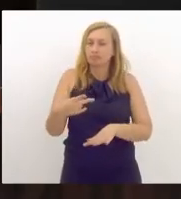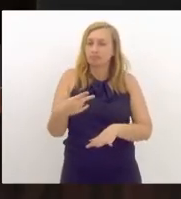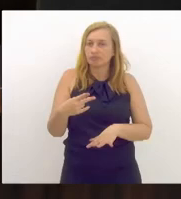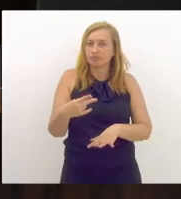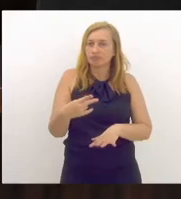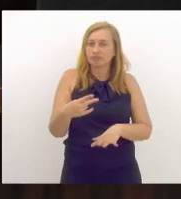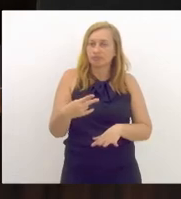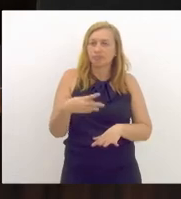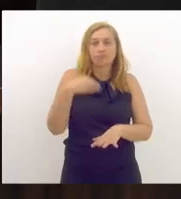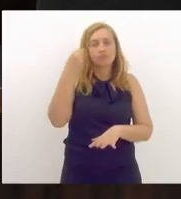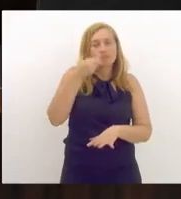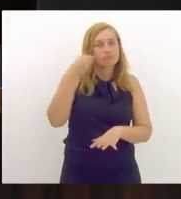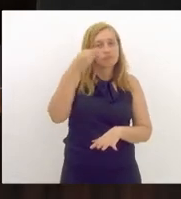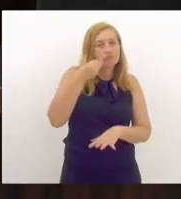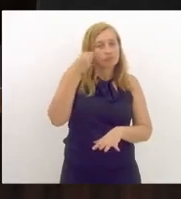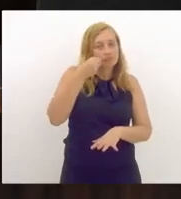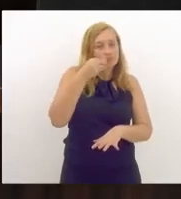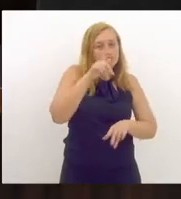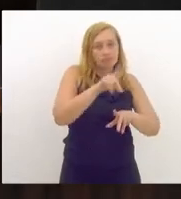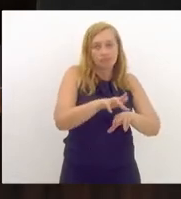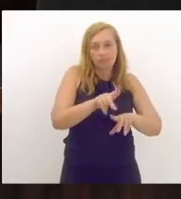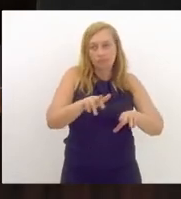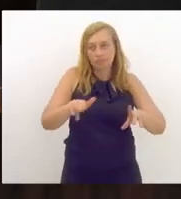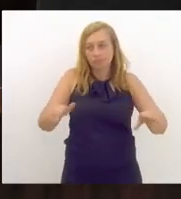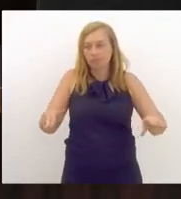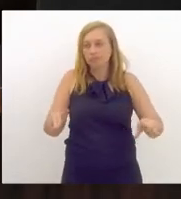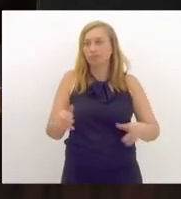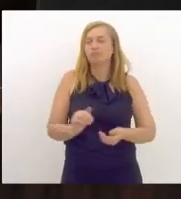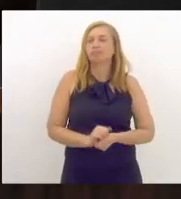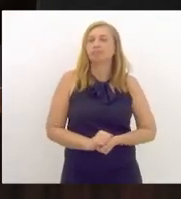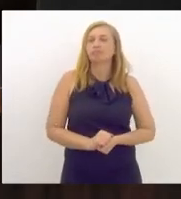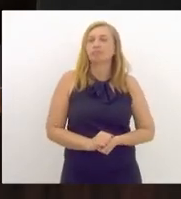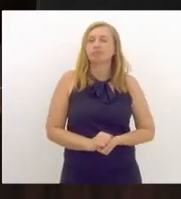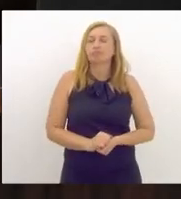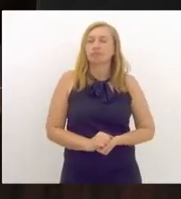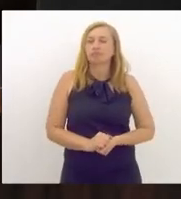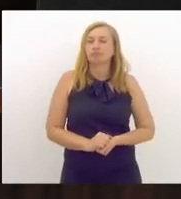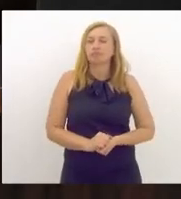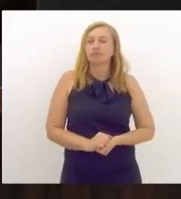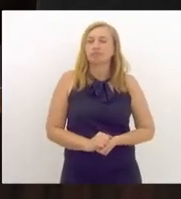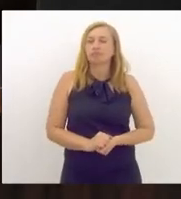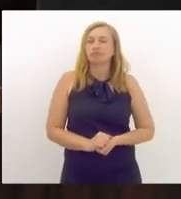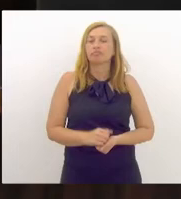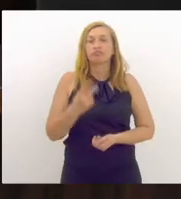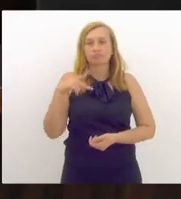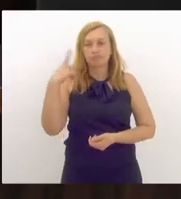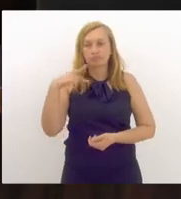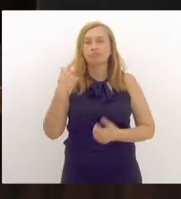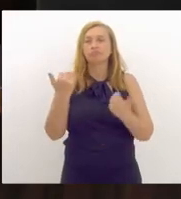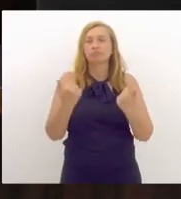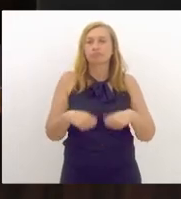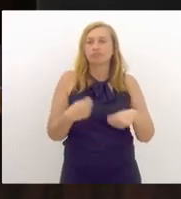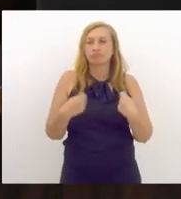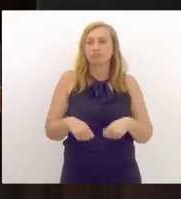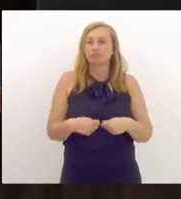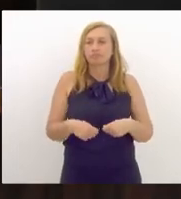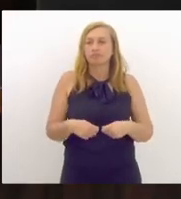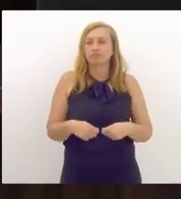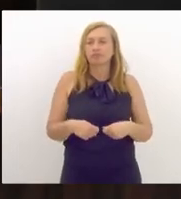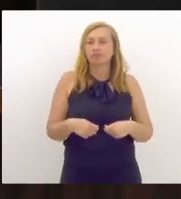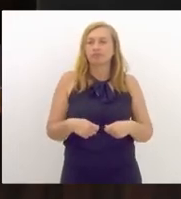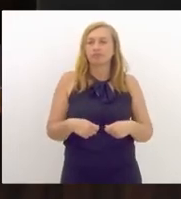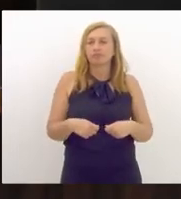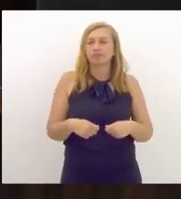de experiências da vida concreta né que o Parlamento precisa para